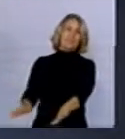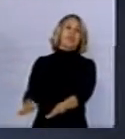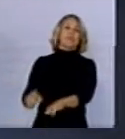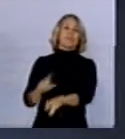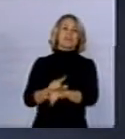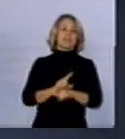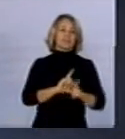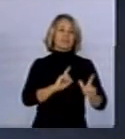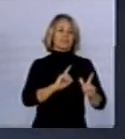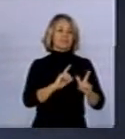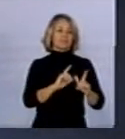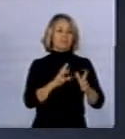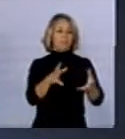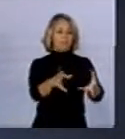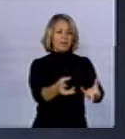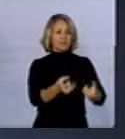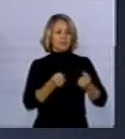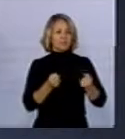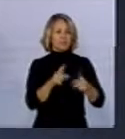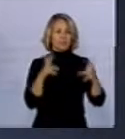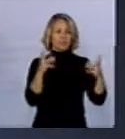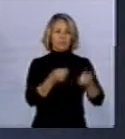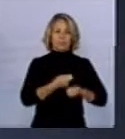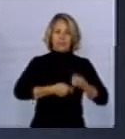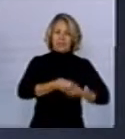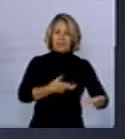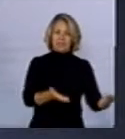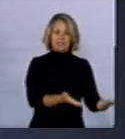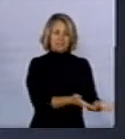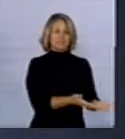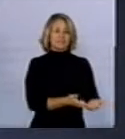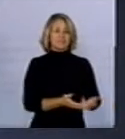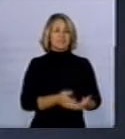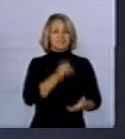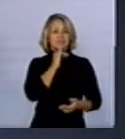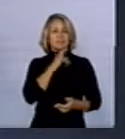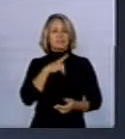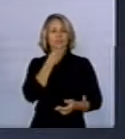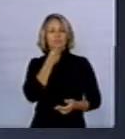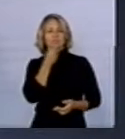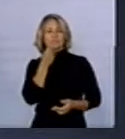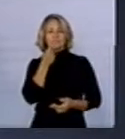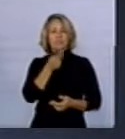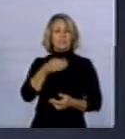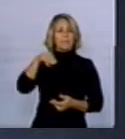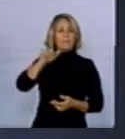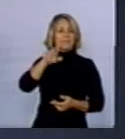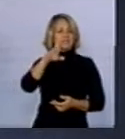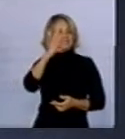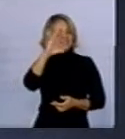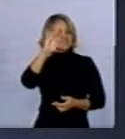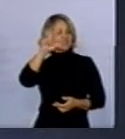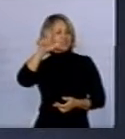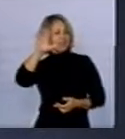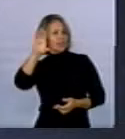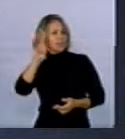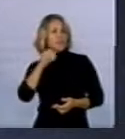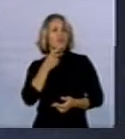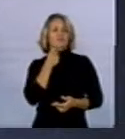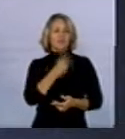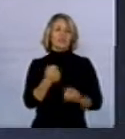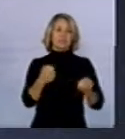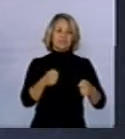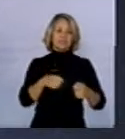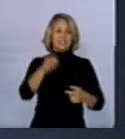mercado. Eu ouvi aqui uma das apresentações, acho que foi do ilustre conselheiro Marcelo Bechara, dizendo que nós precisamos entender que as empresas de